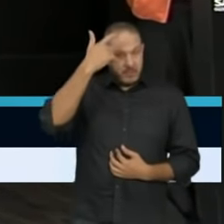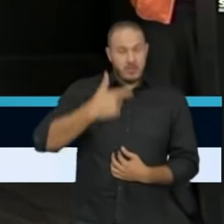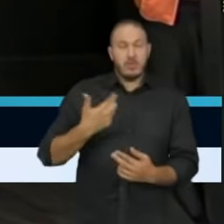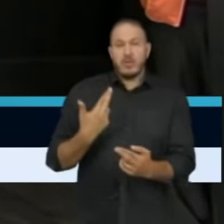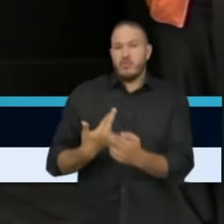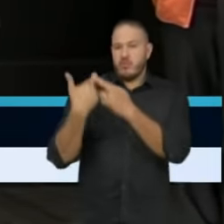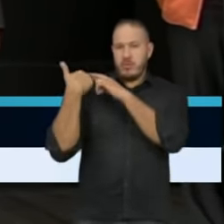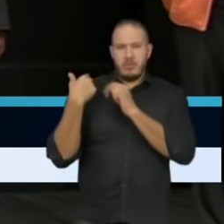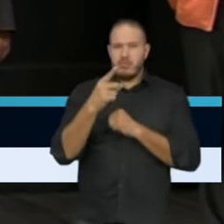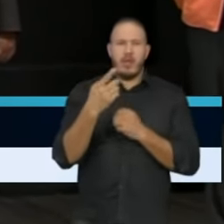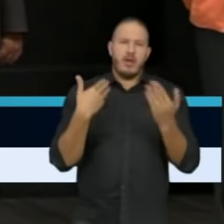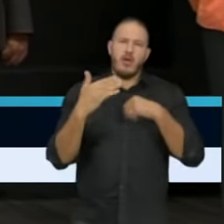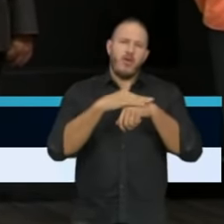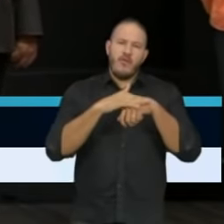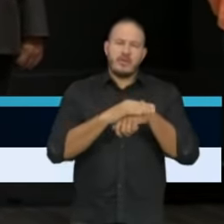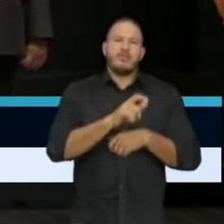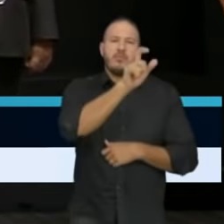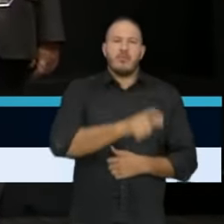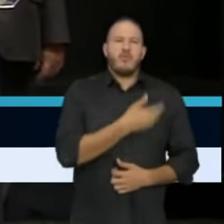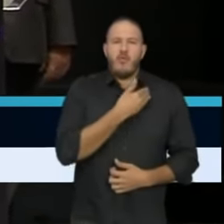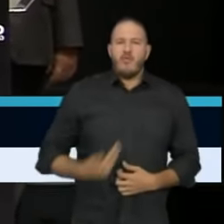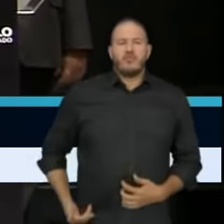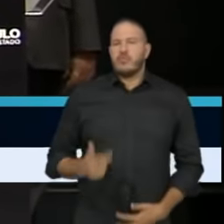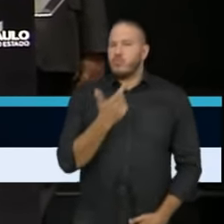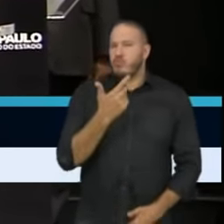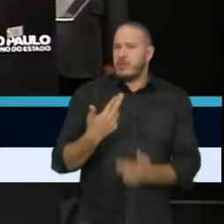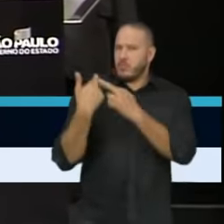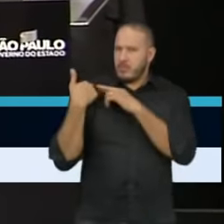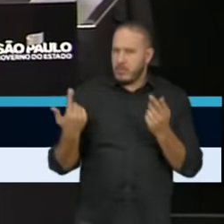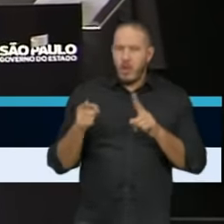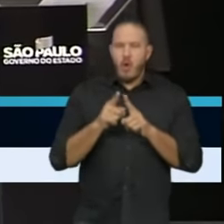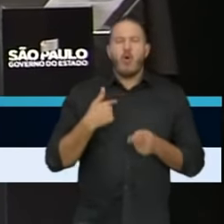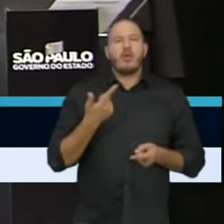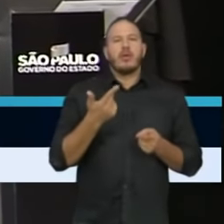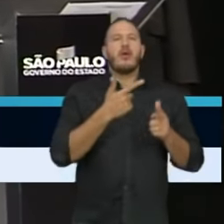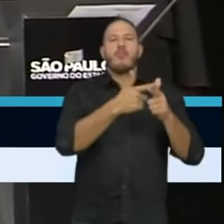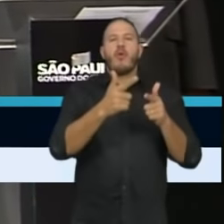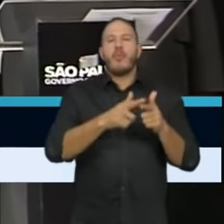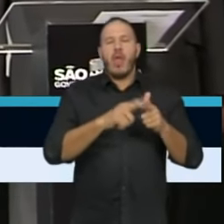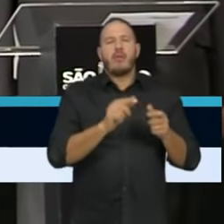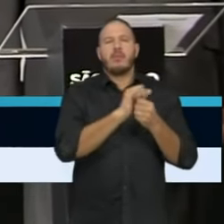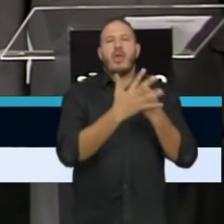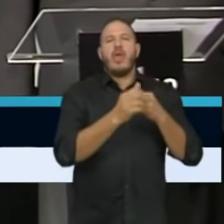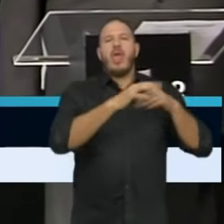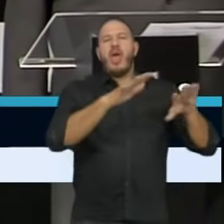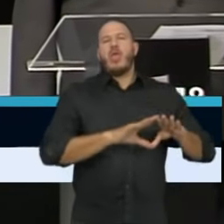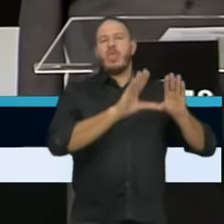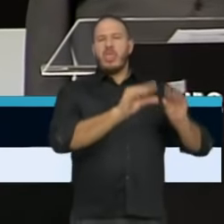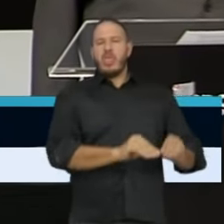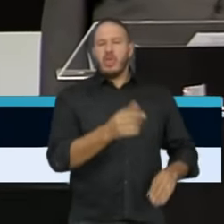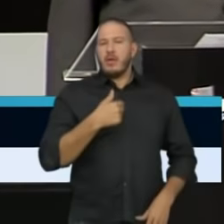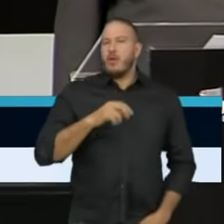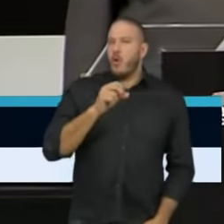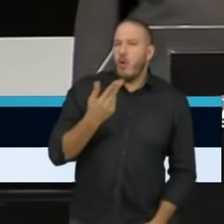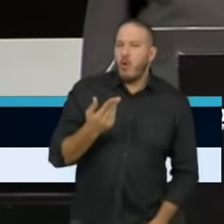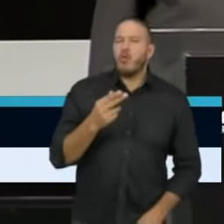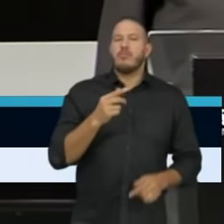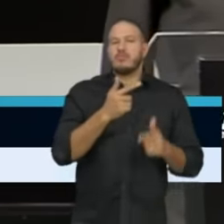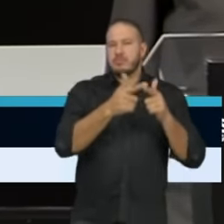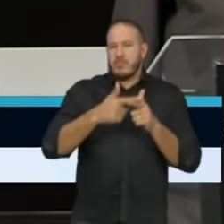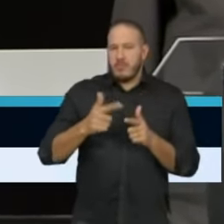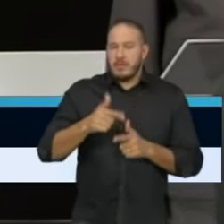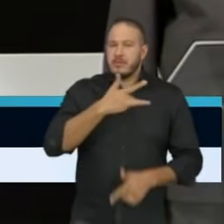você não está conversando com um governador que é irresponsável ou que minimiza os efeitos dessa grave crise ou as circunstâncias de